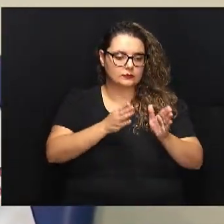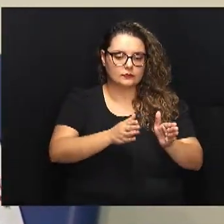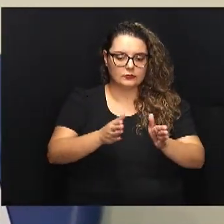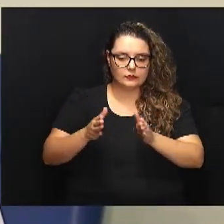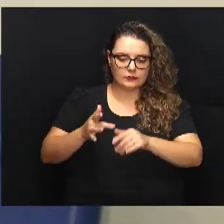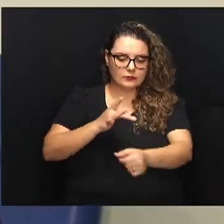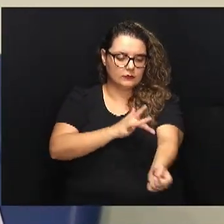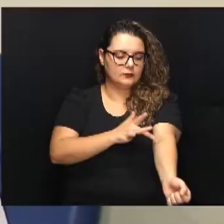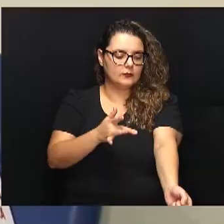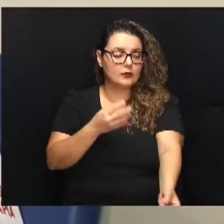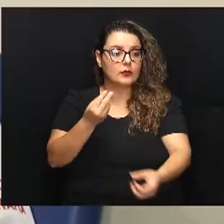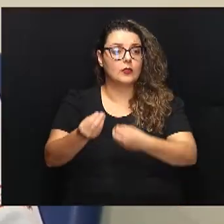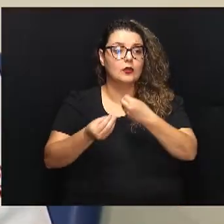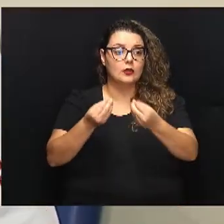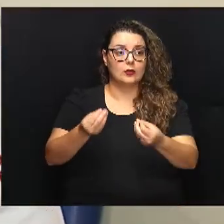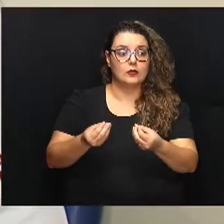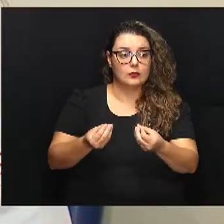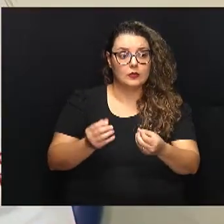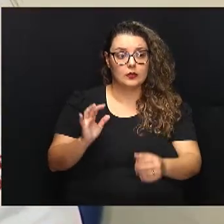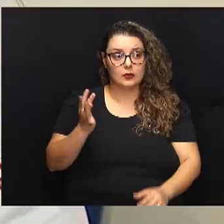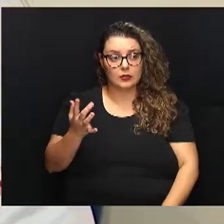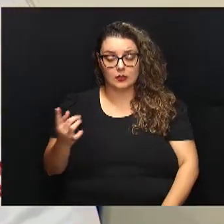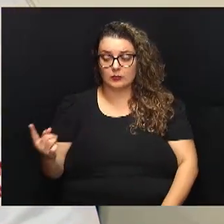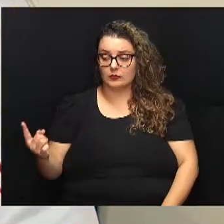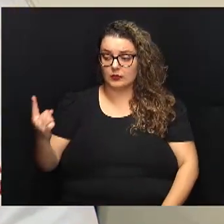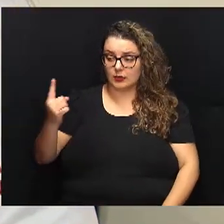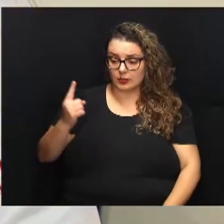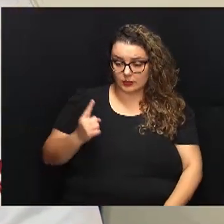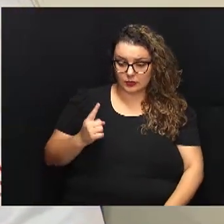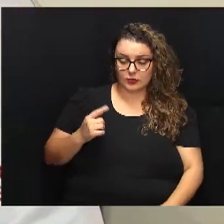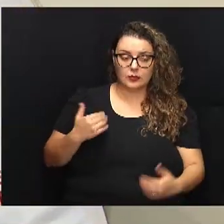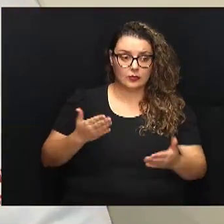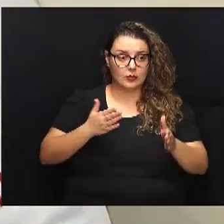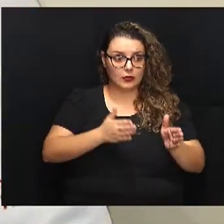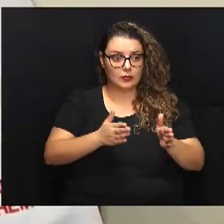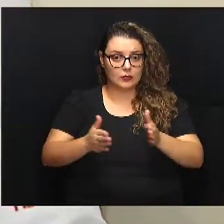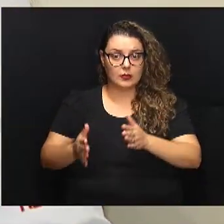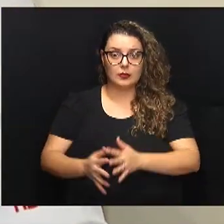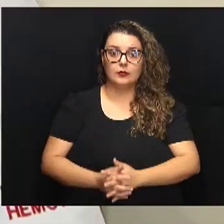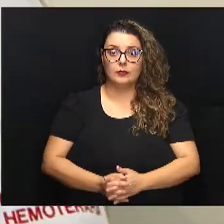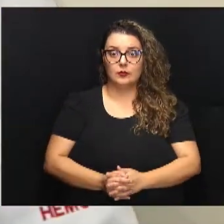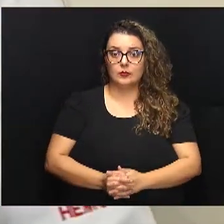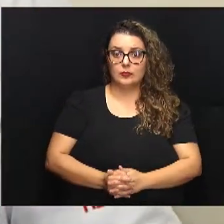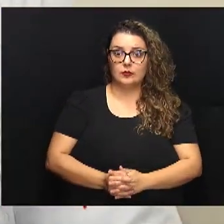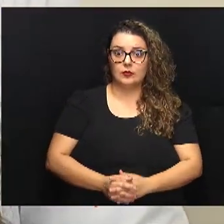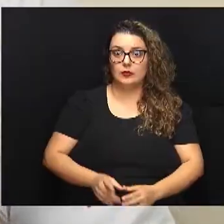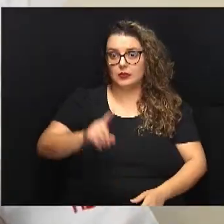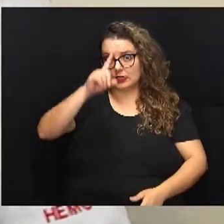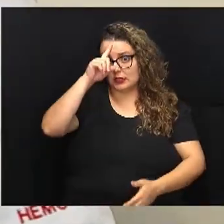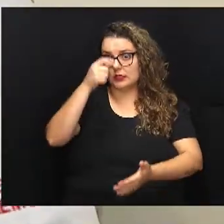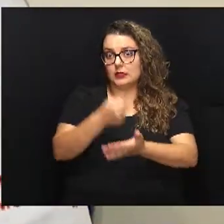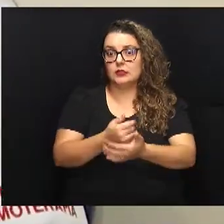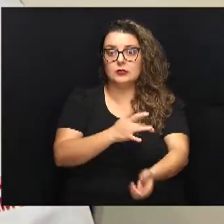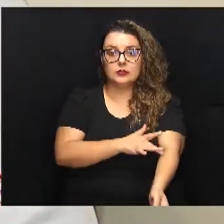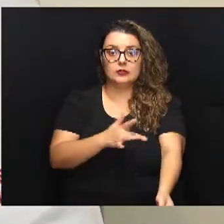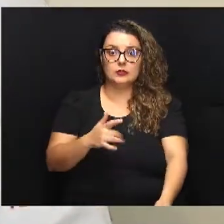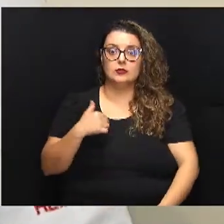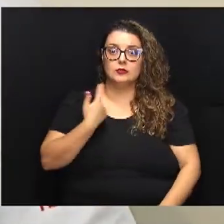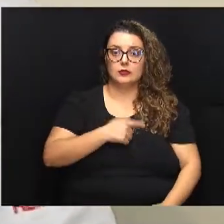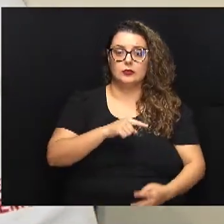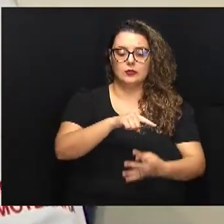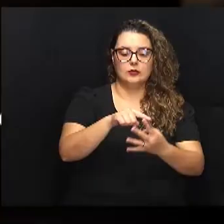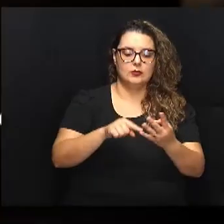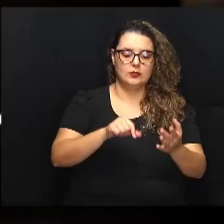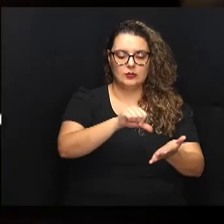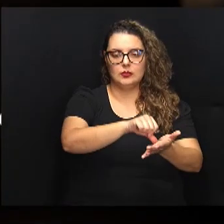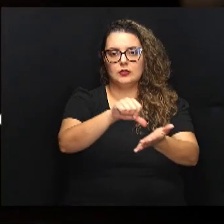doação, como que funciona? A pessoa chega aqui no Hemocentro, qual que é o passo a passo, doutora? Então vamos lá, você decidiu doar, você vai procurar um dos nossos 4 postos